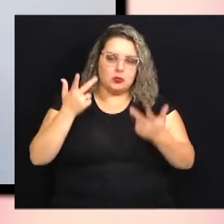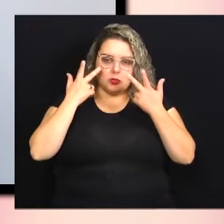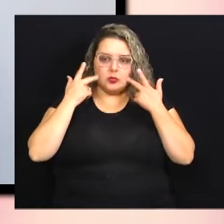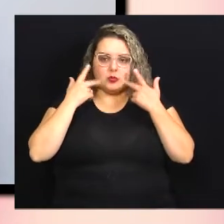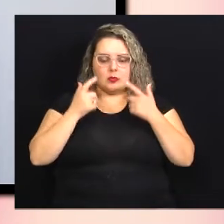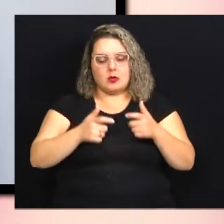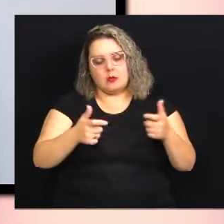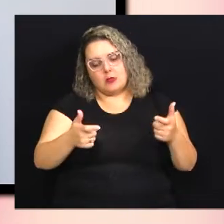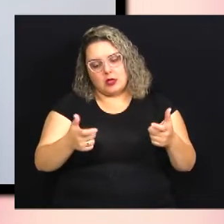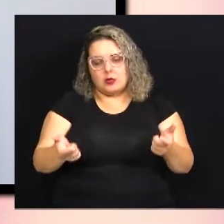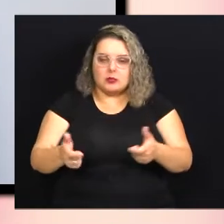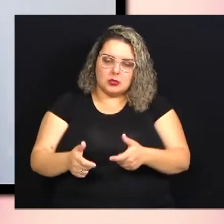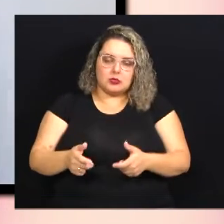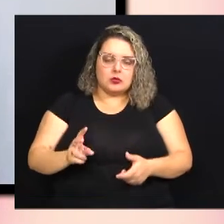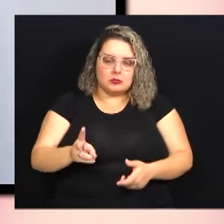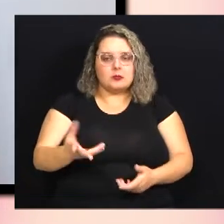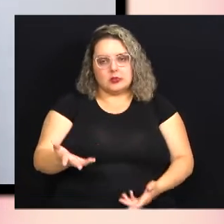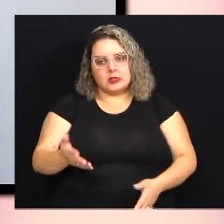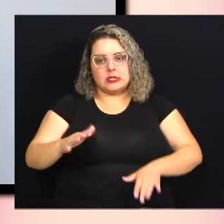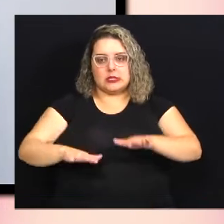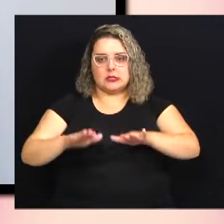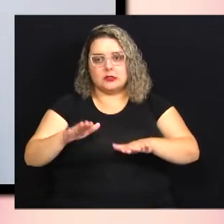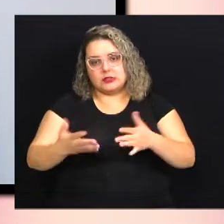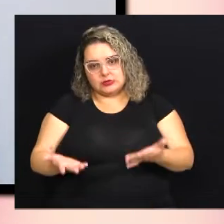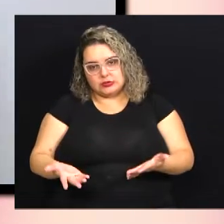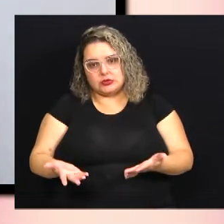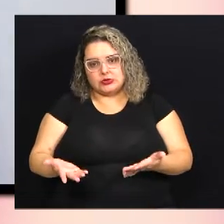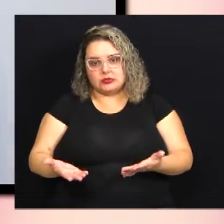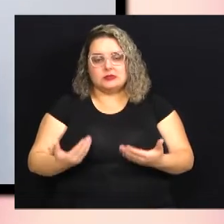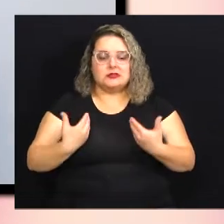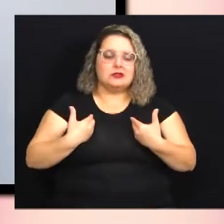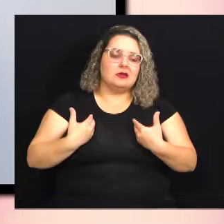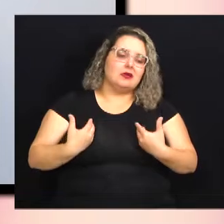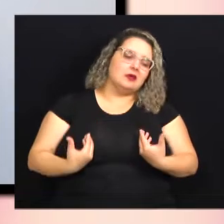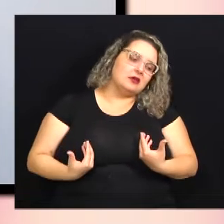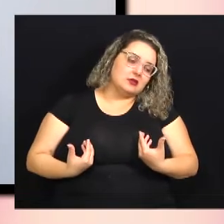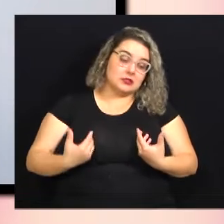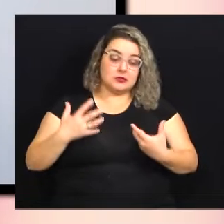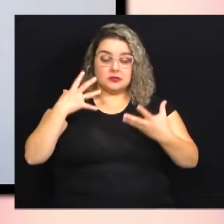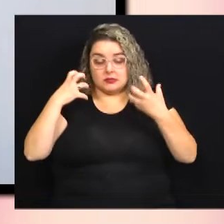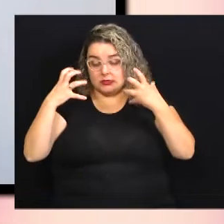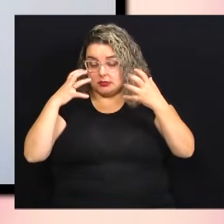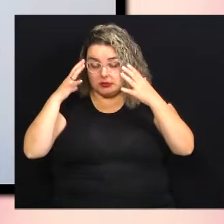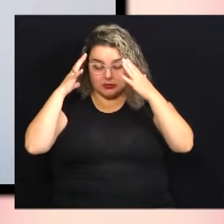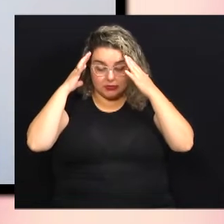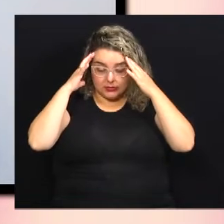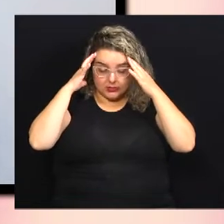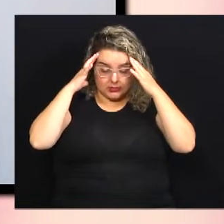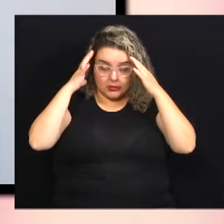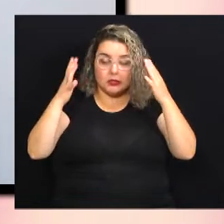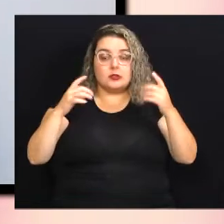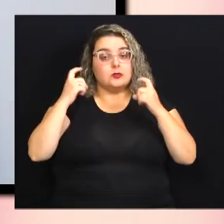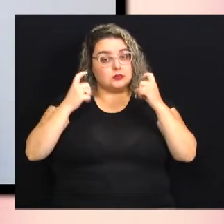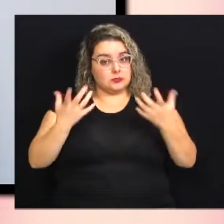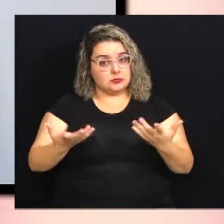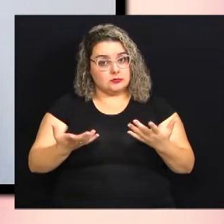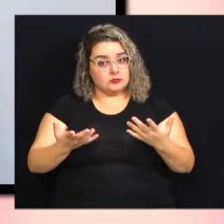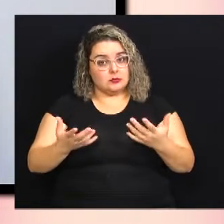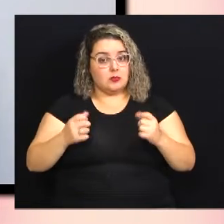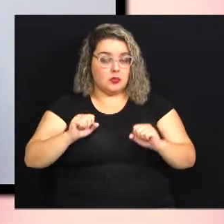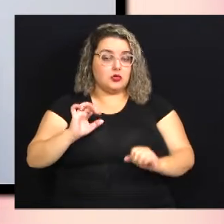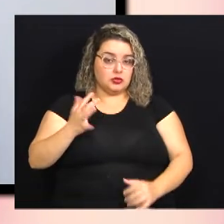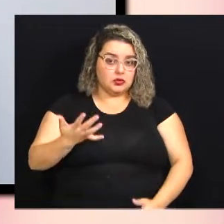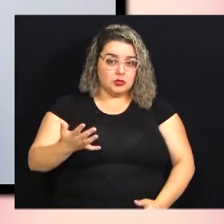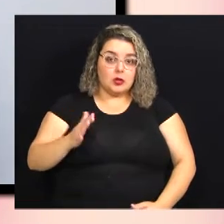menor frequência, dependendo de se estamos cansados, estamos estressados, estamos preocupados. Mas